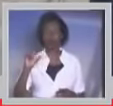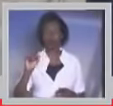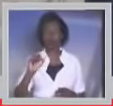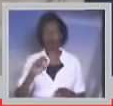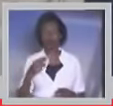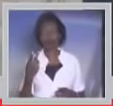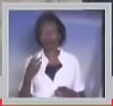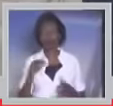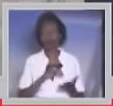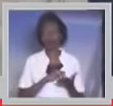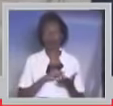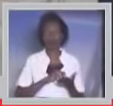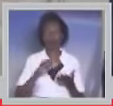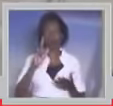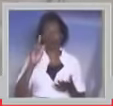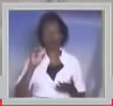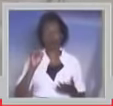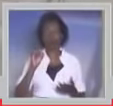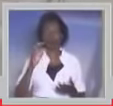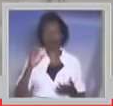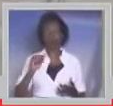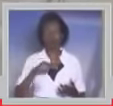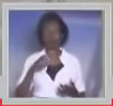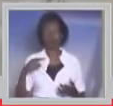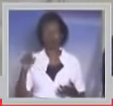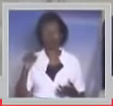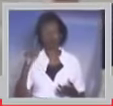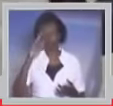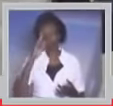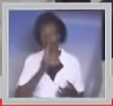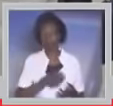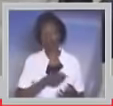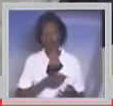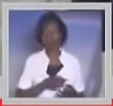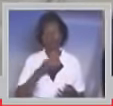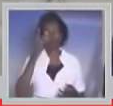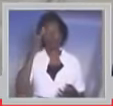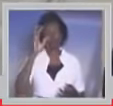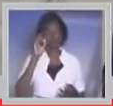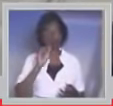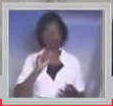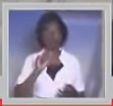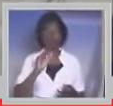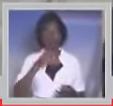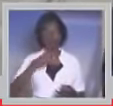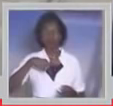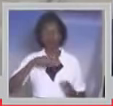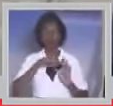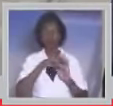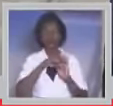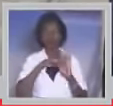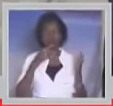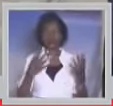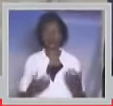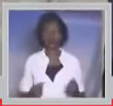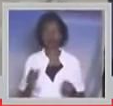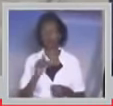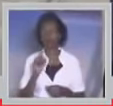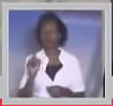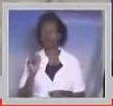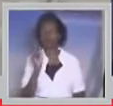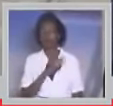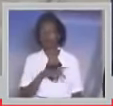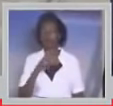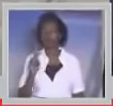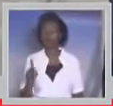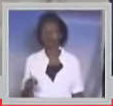gestão Você é de onde que vem uma ordem nós queremos investigar isso que nós não vamos aceitar que as nossas professoras